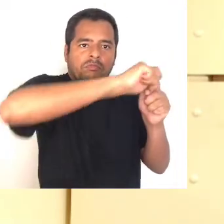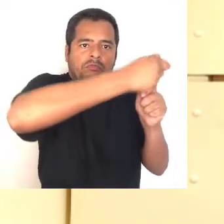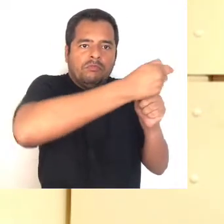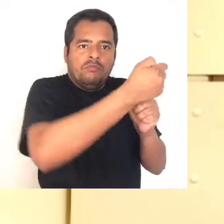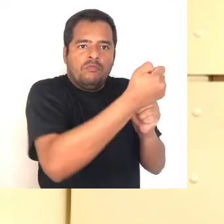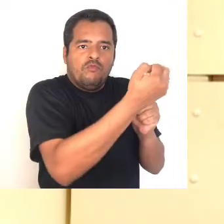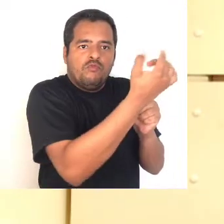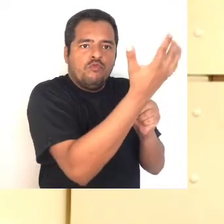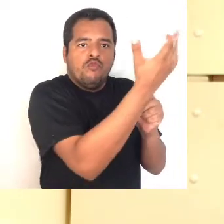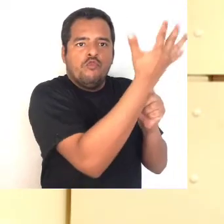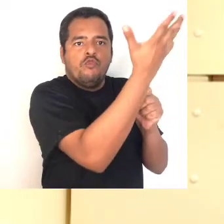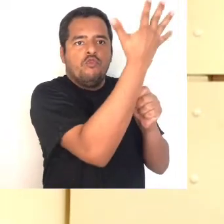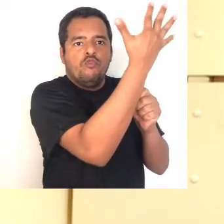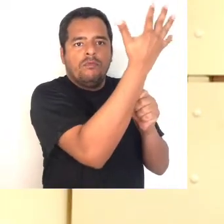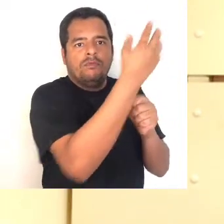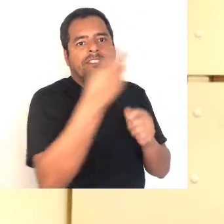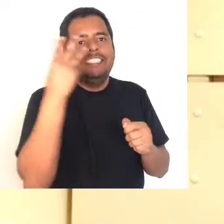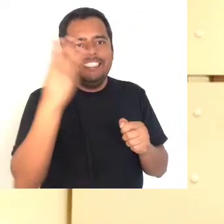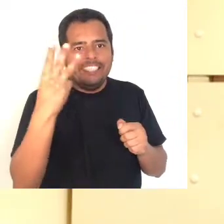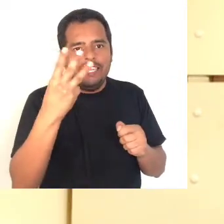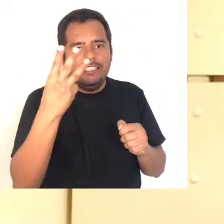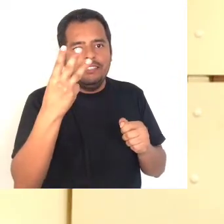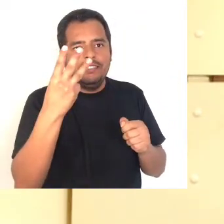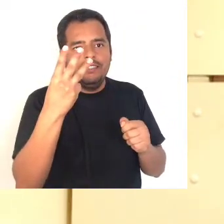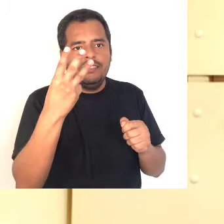aqui, ó, 3 vezes,